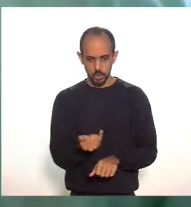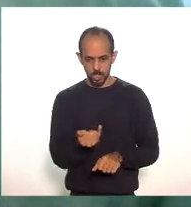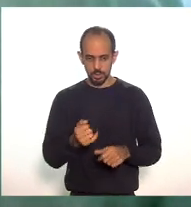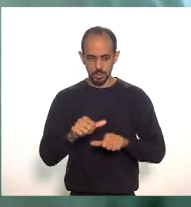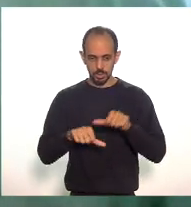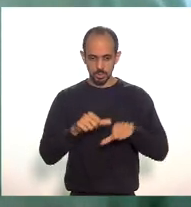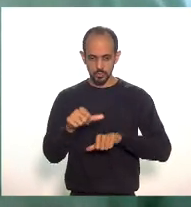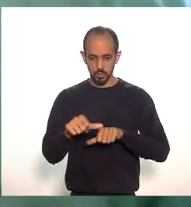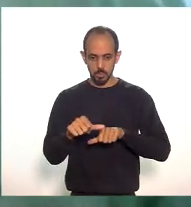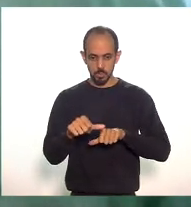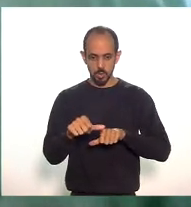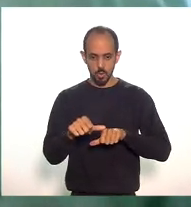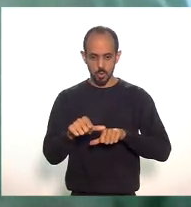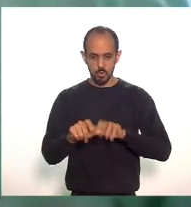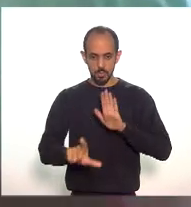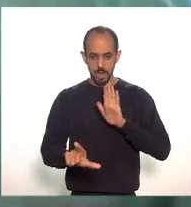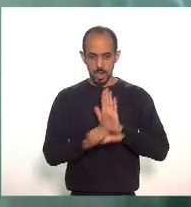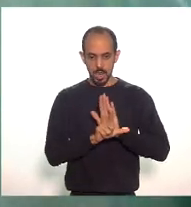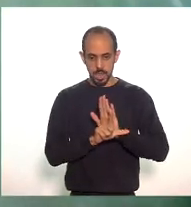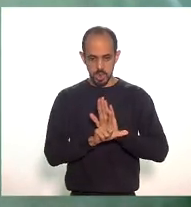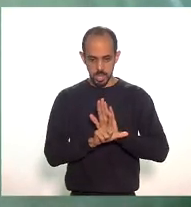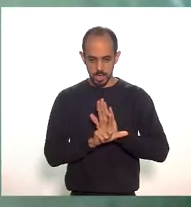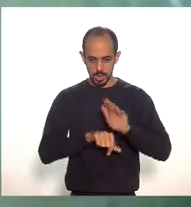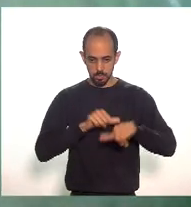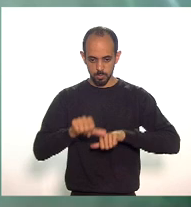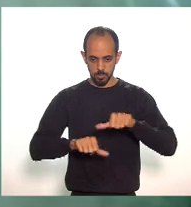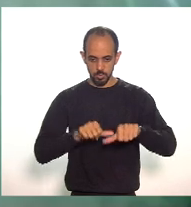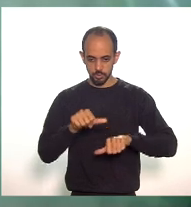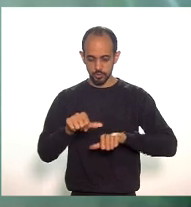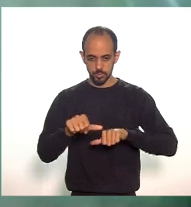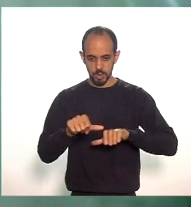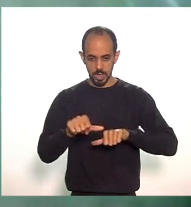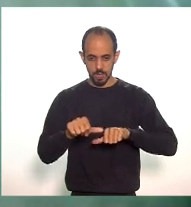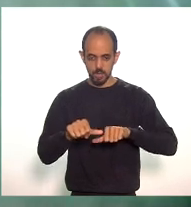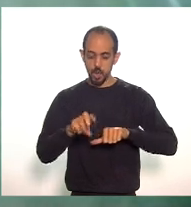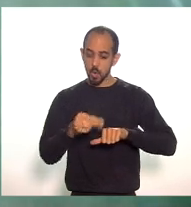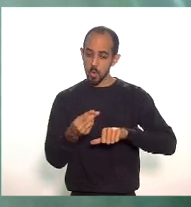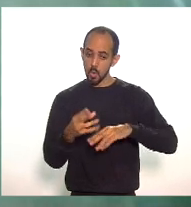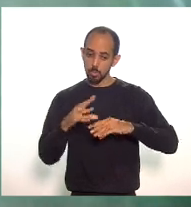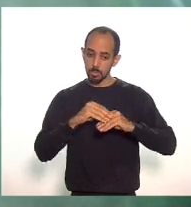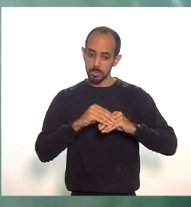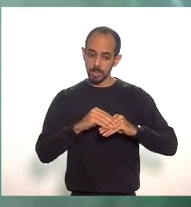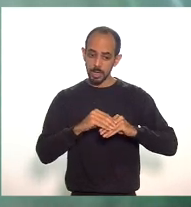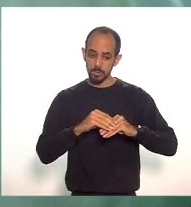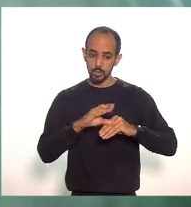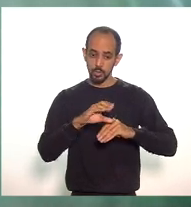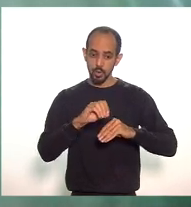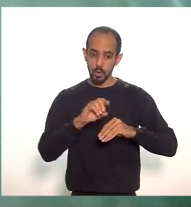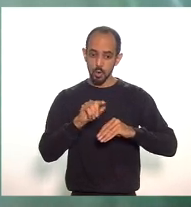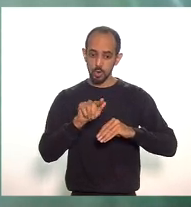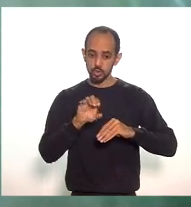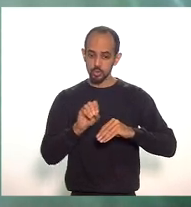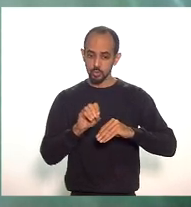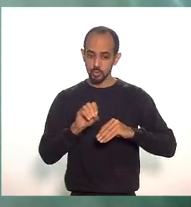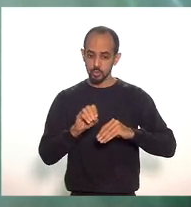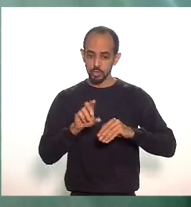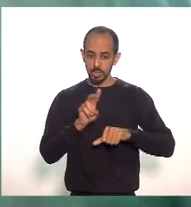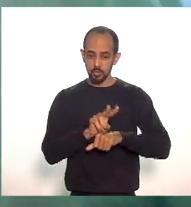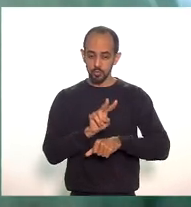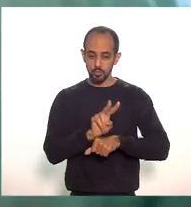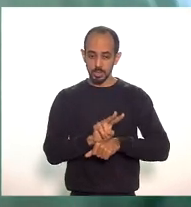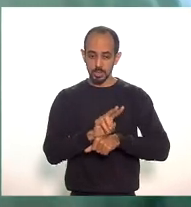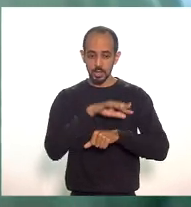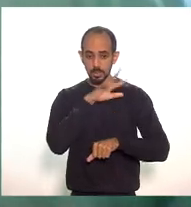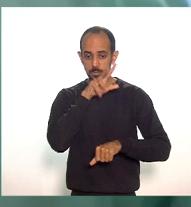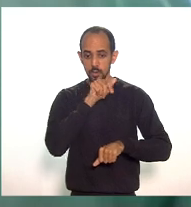transformou em uma lei de modificável que acrescentavam um artigo no código de defesa animal de